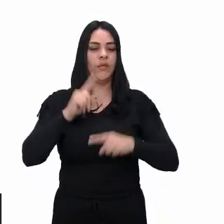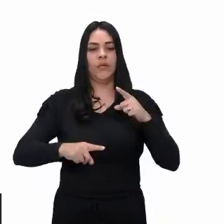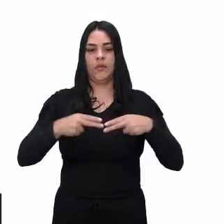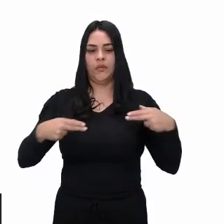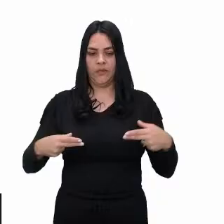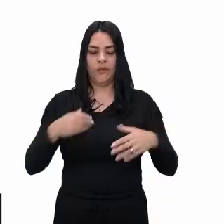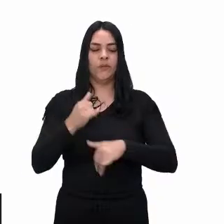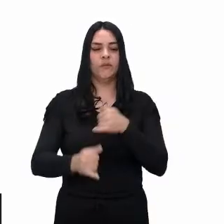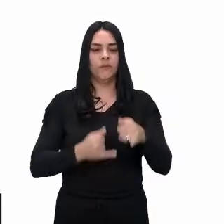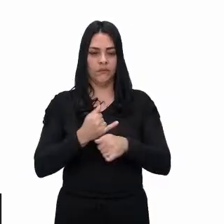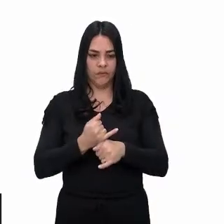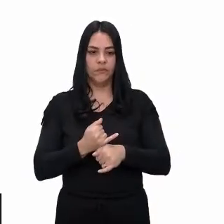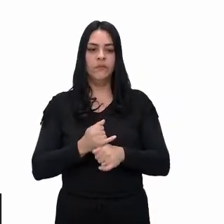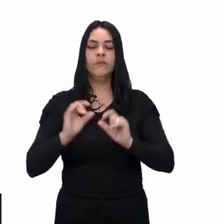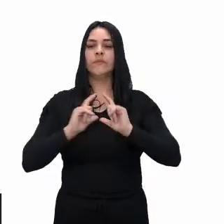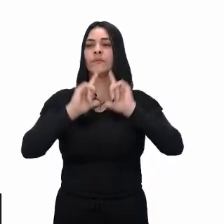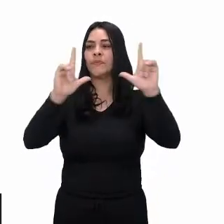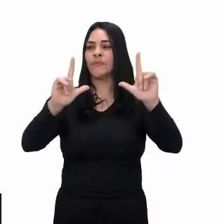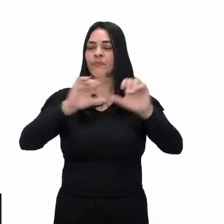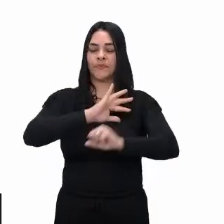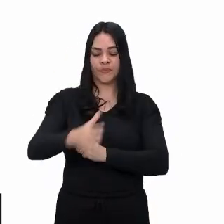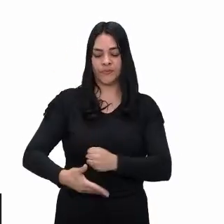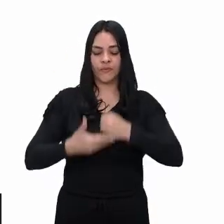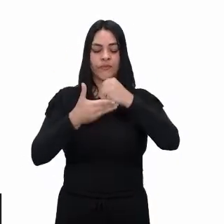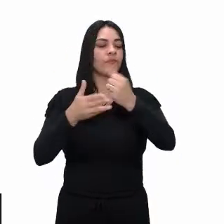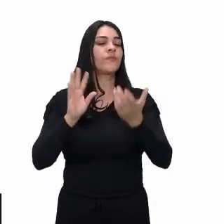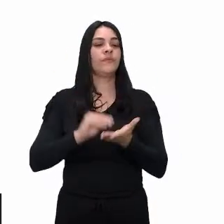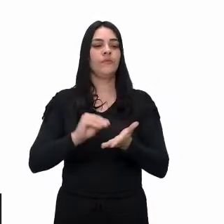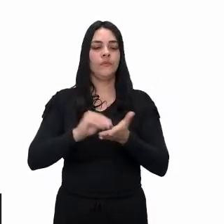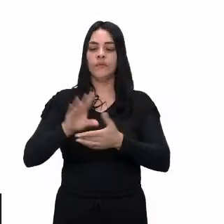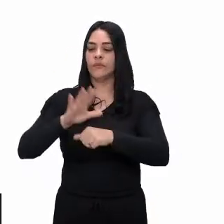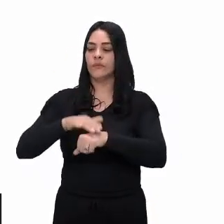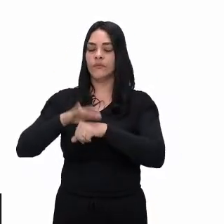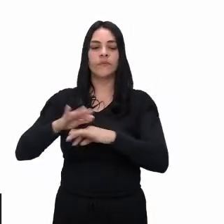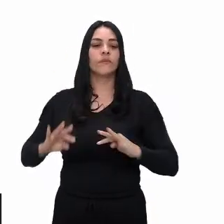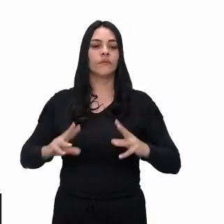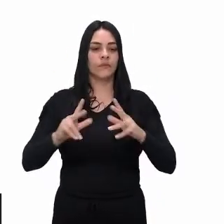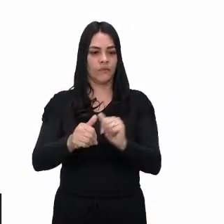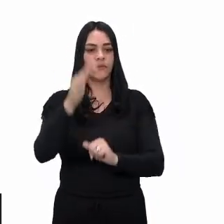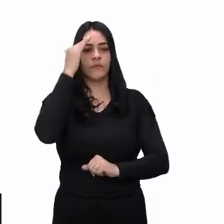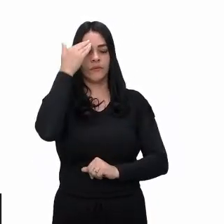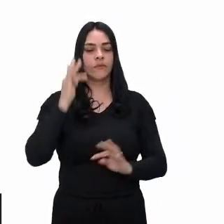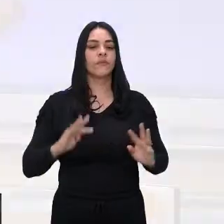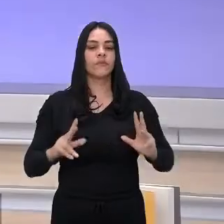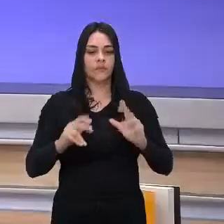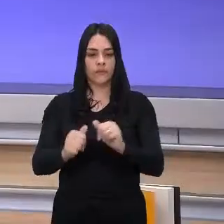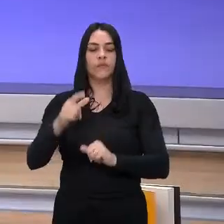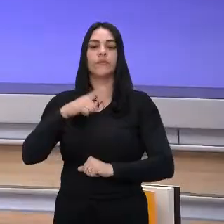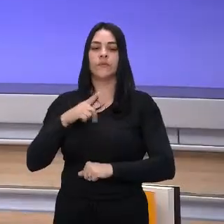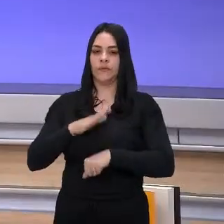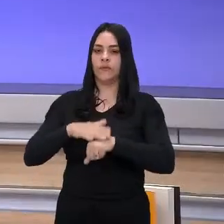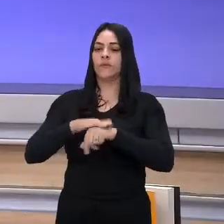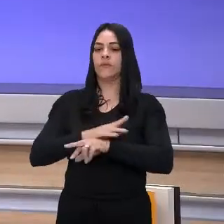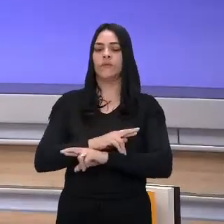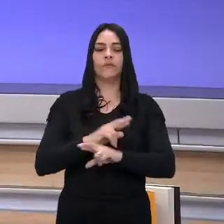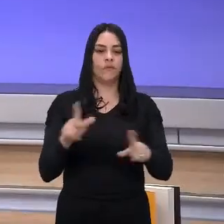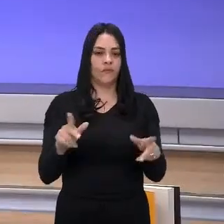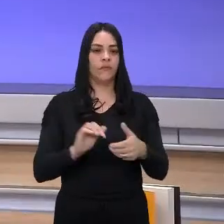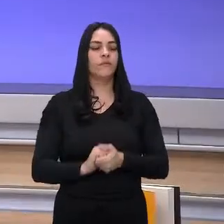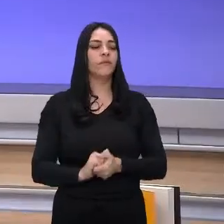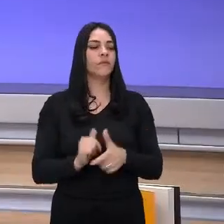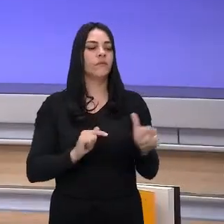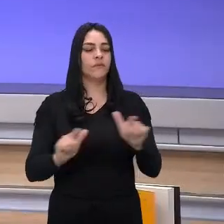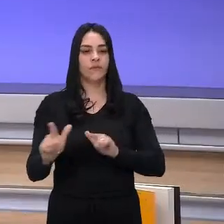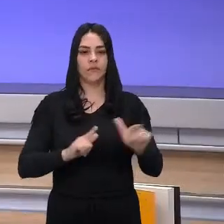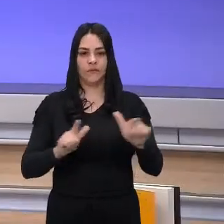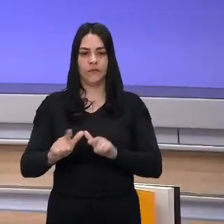materiais, criar murais sustentáveis, fazer com que eles entendam que eles têm que fazer a diferença.